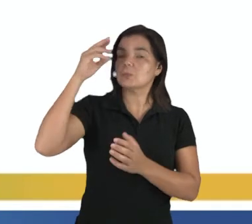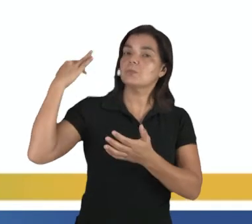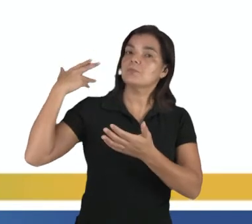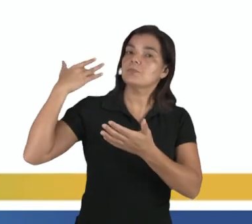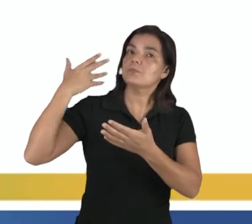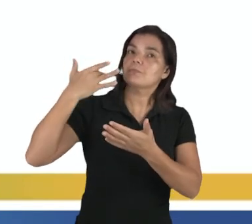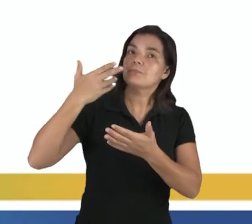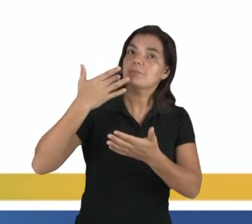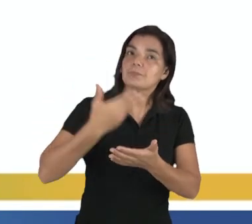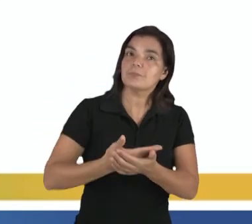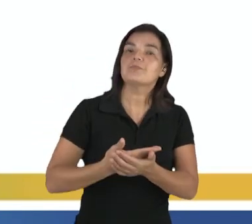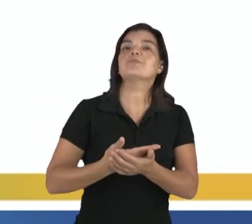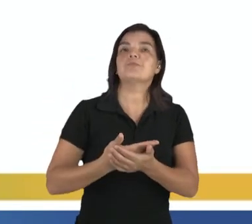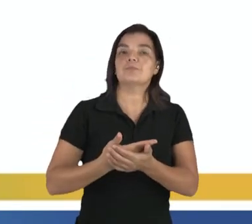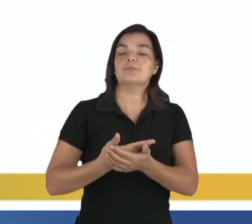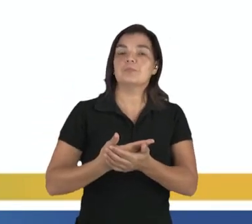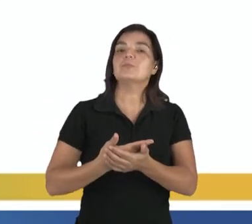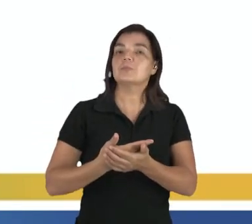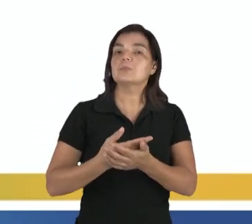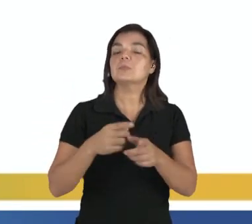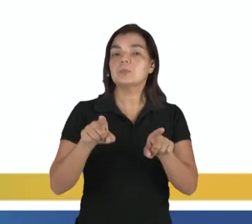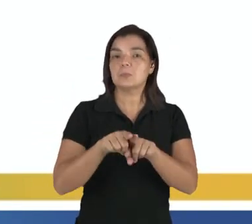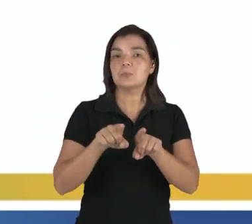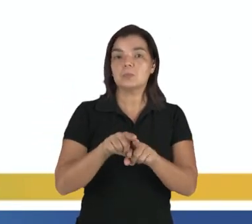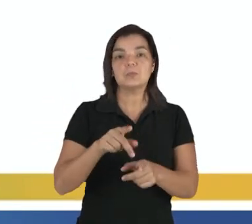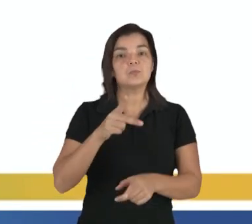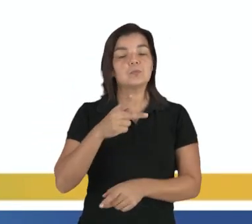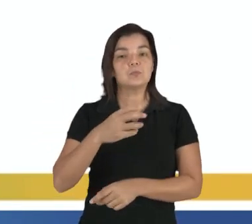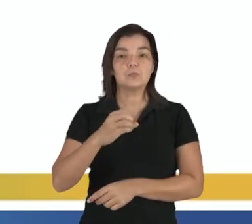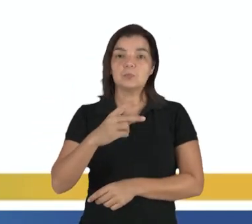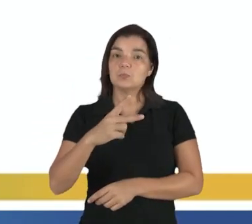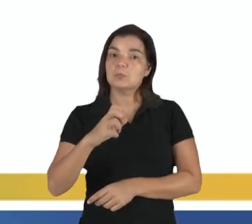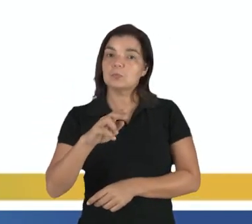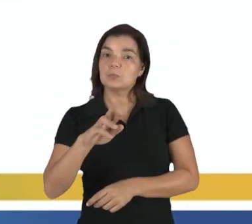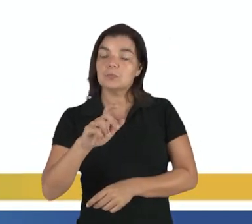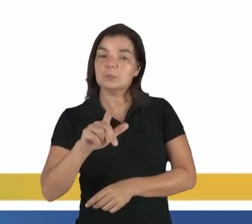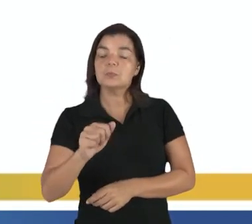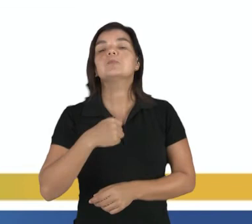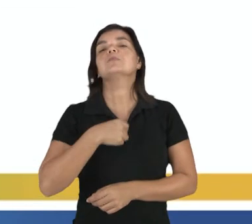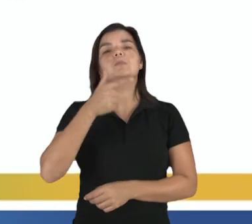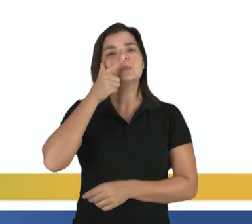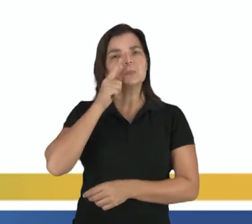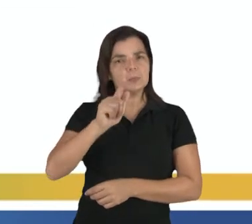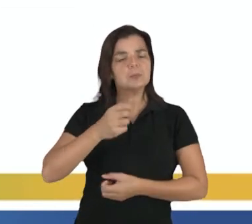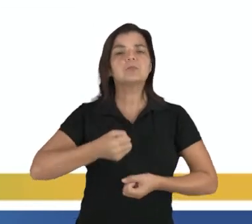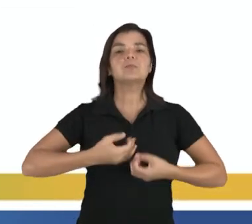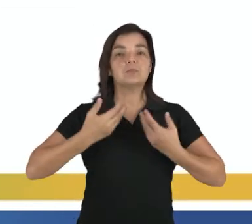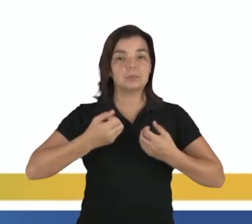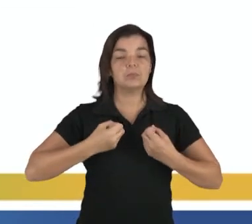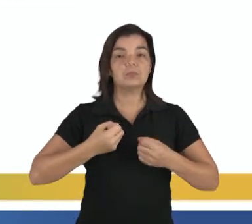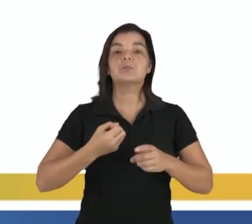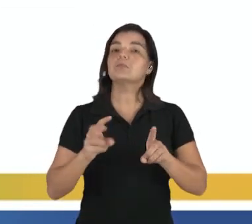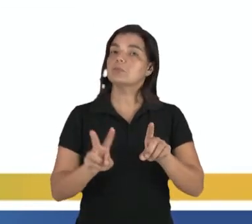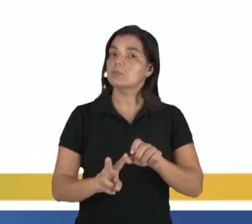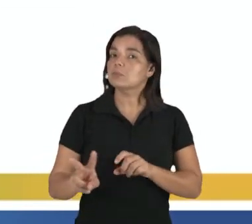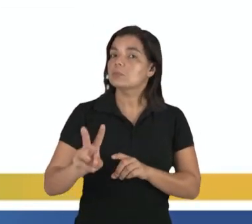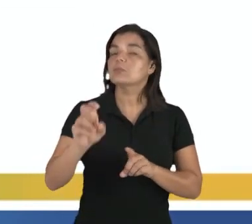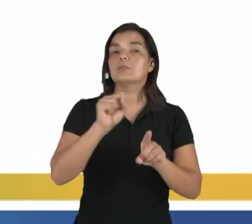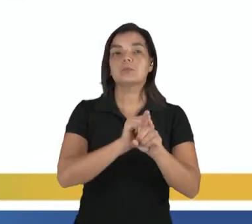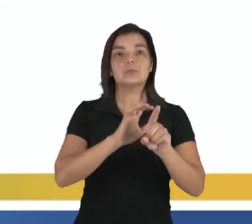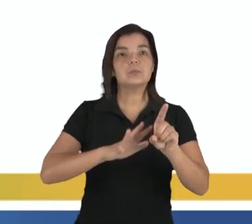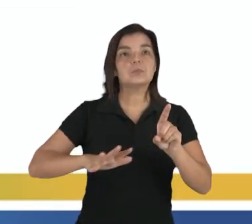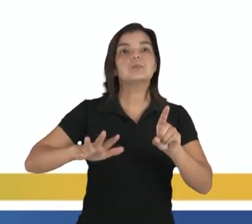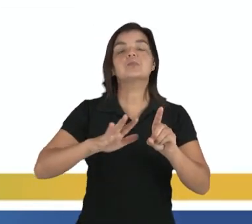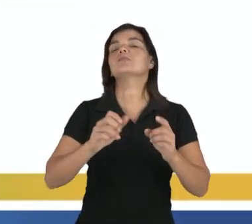associado ao ditado popular. Então, num poema, a gente consegue identificar os valores sociais.